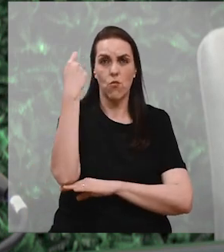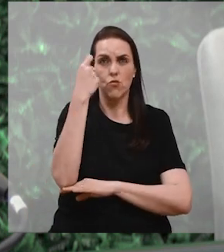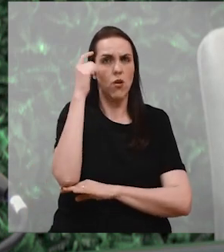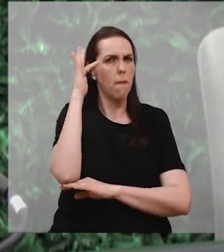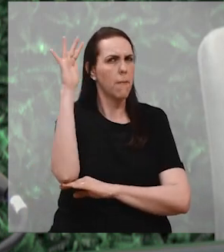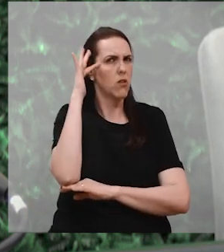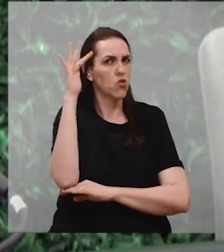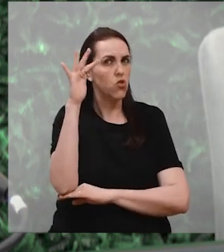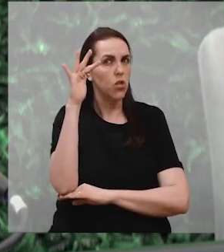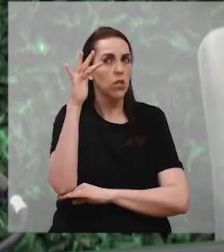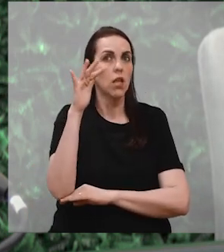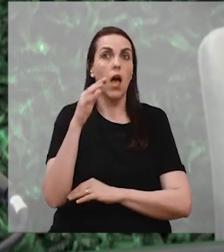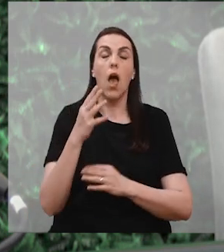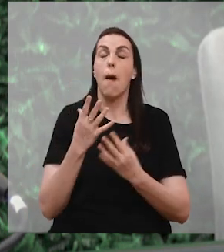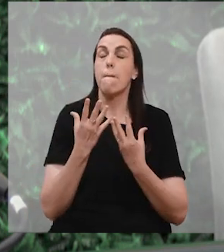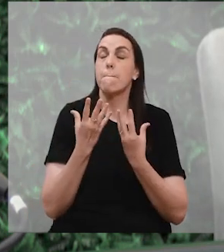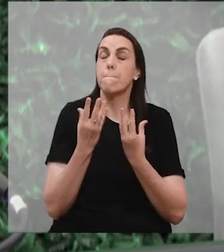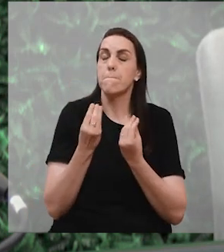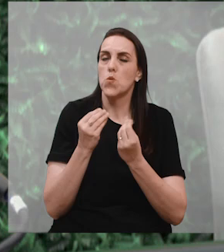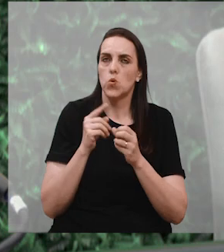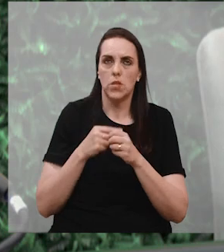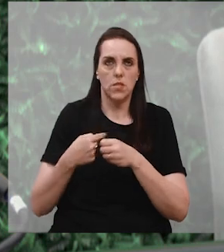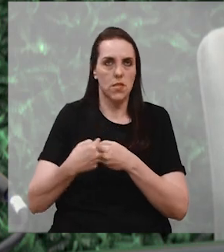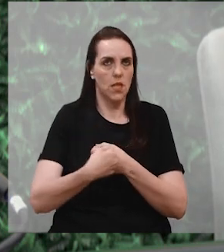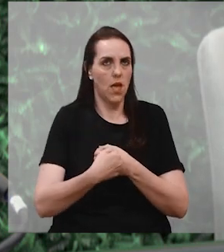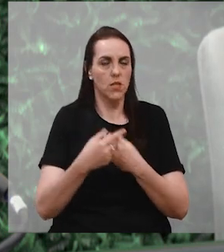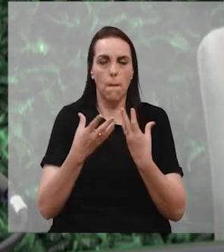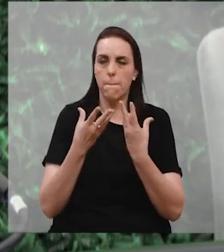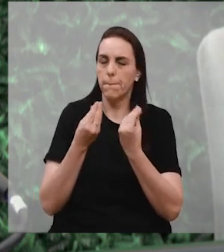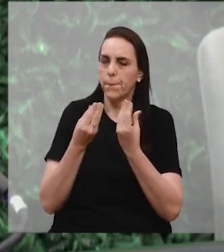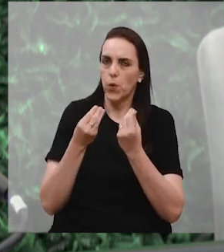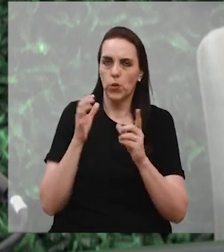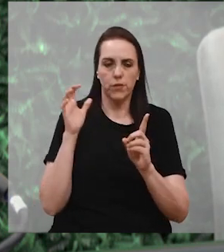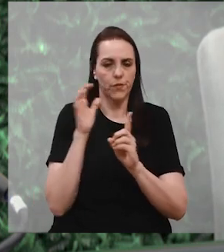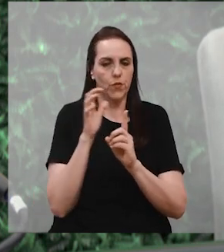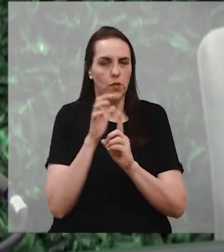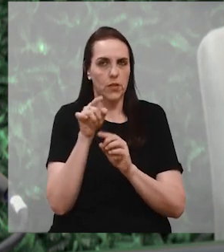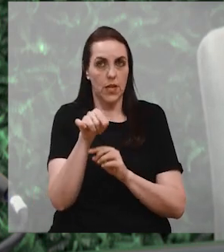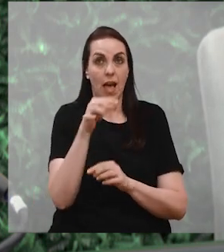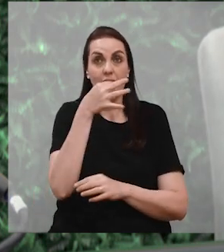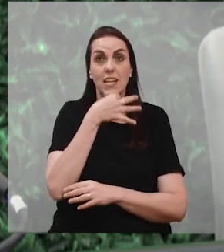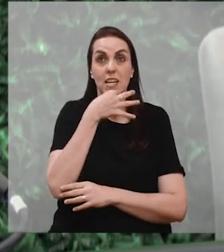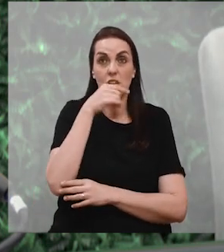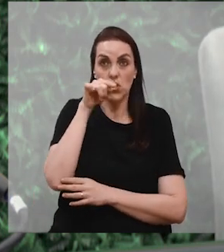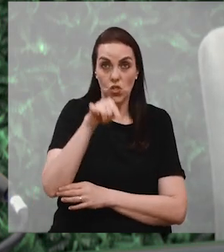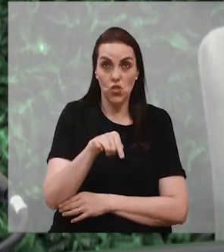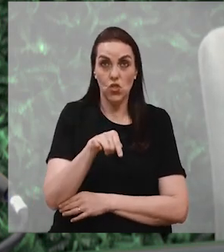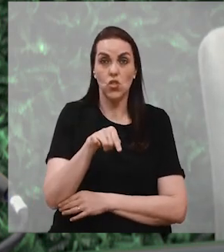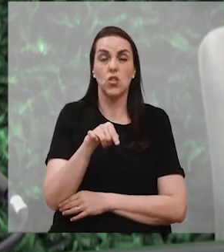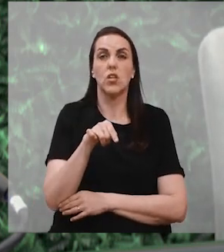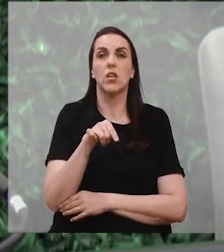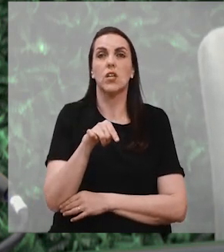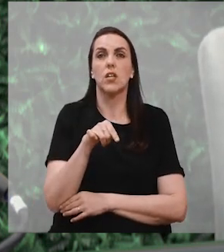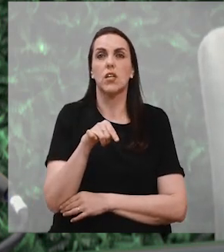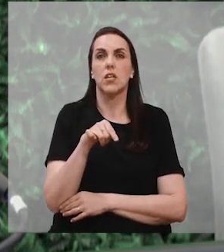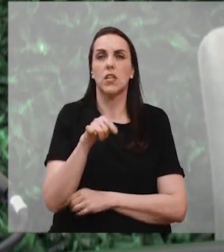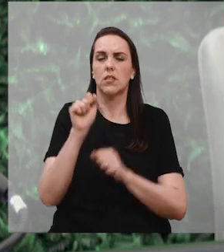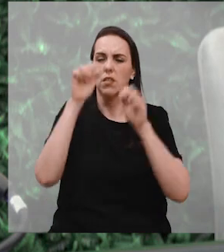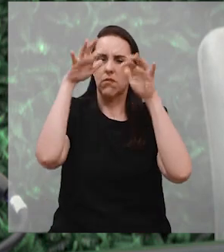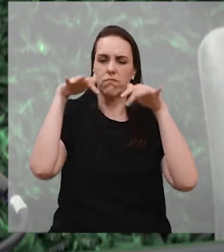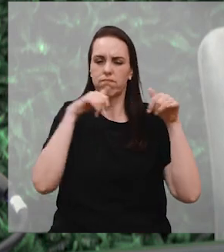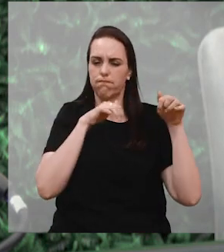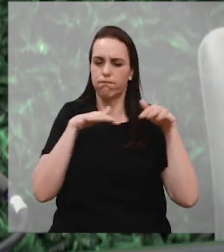as cidades gaúchas. Imagina, foi muita cidade, né? Muita cidade afetada. Nós tivemos aqui em Caxias do Sul